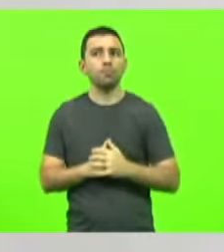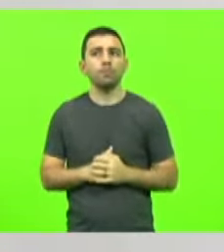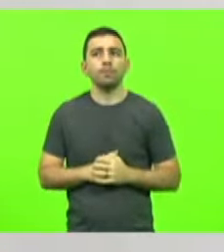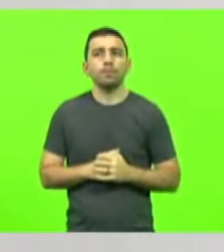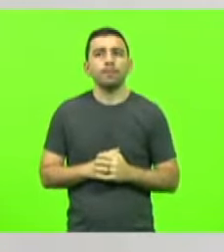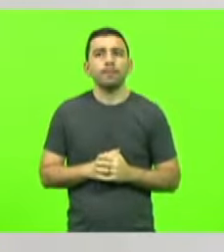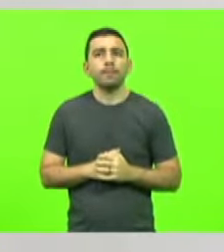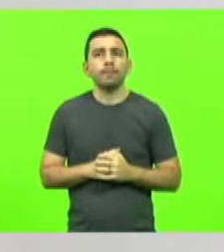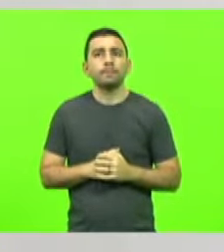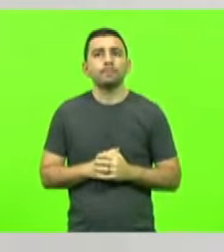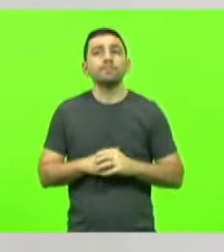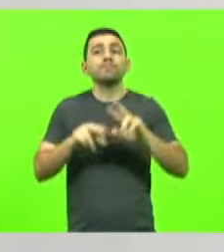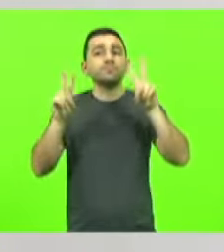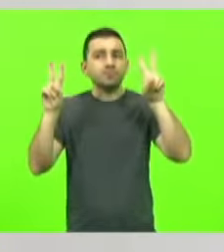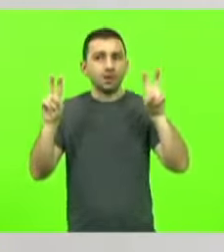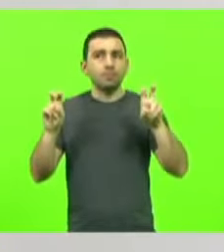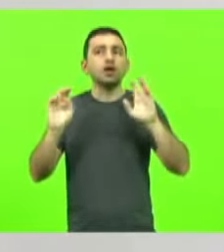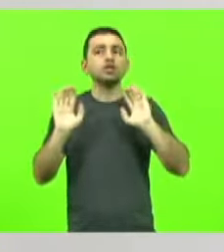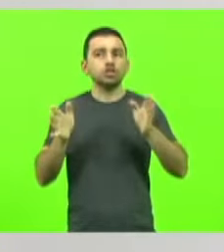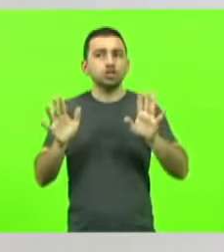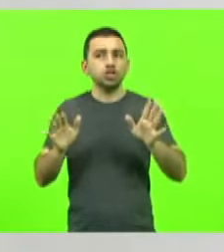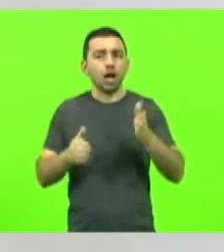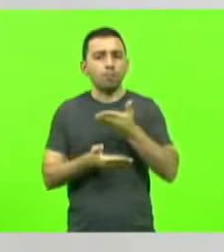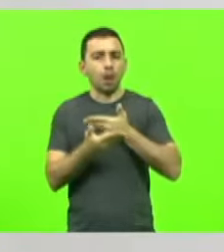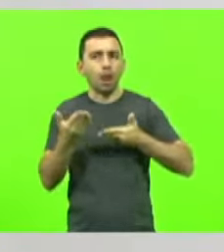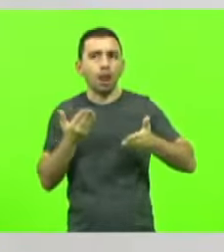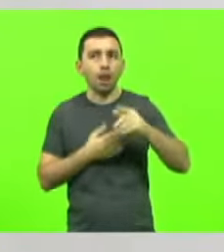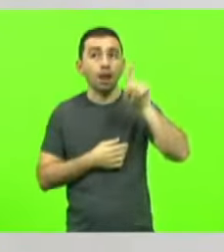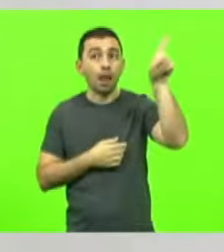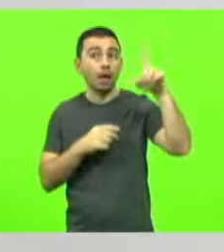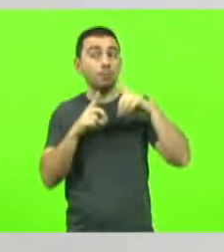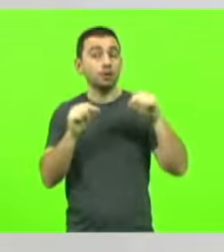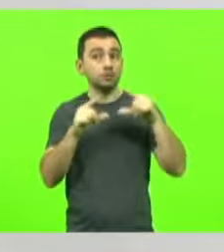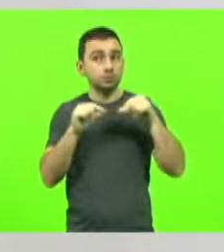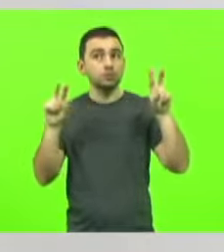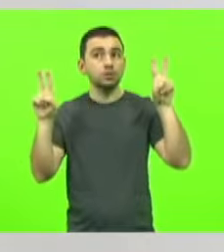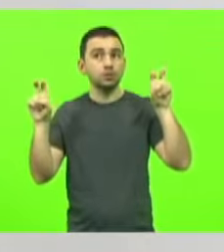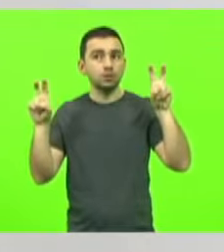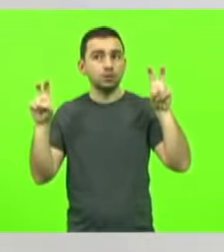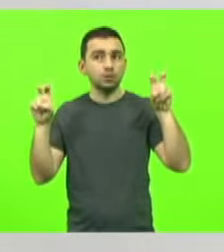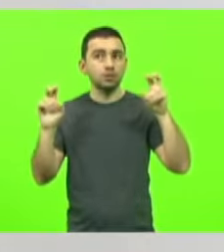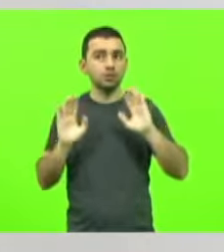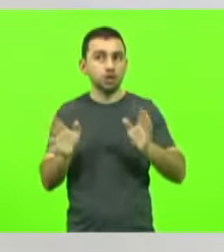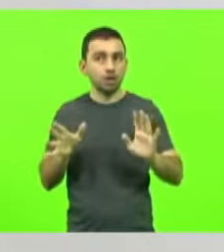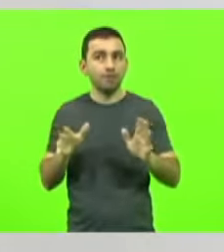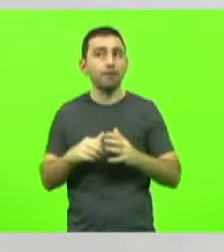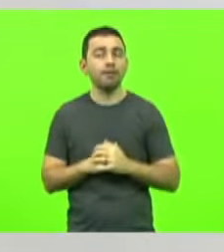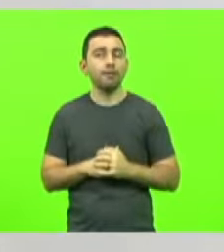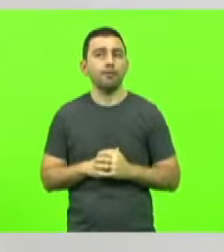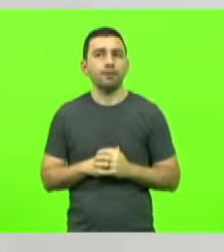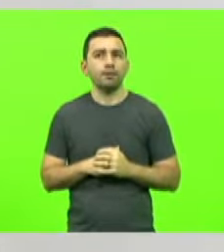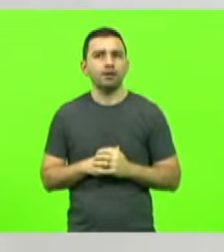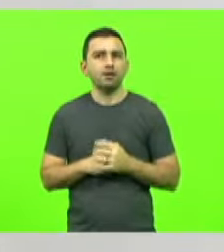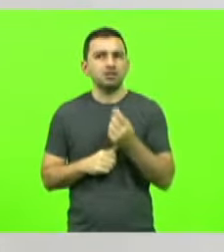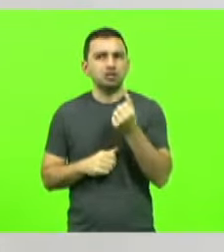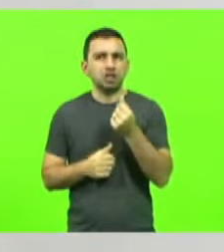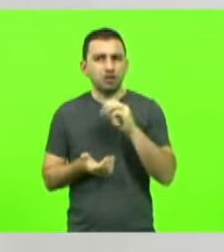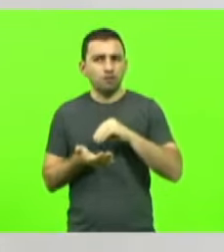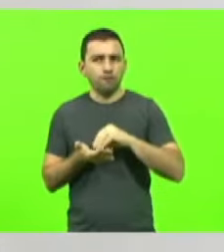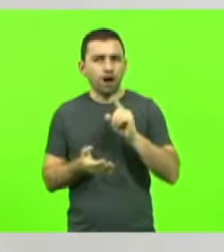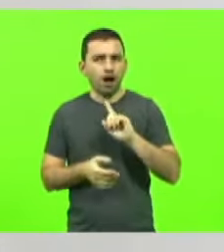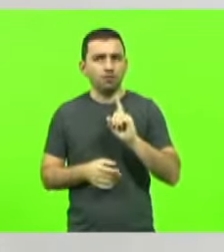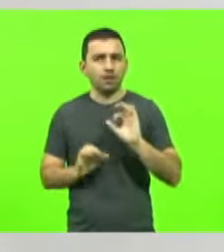Assunto esse que já corre a boca pequena em Brasília. Assunto esse que corre a boca em pequena em Brasília. Que dinheiro não falta?